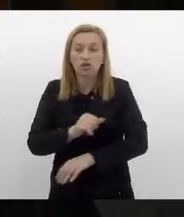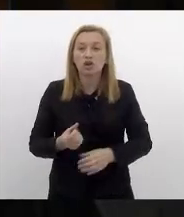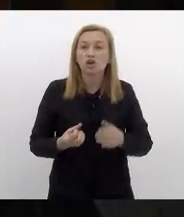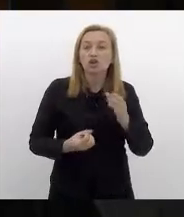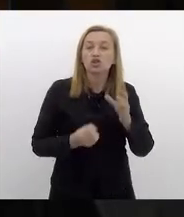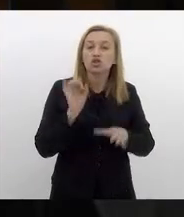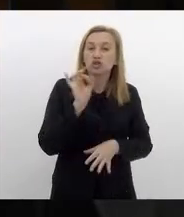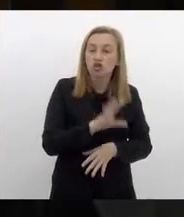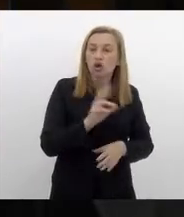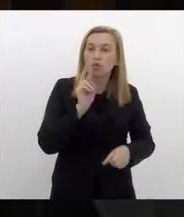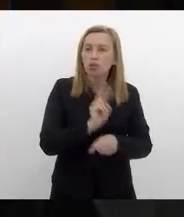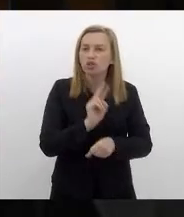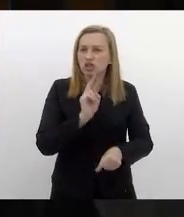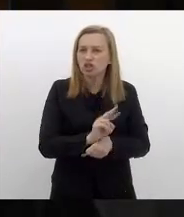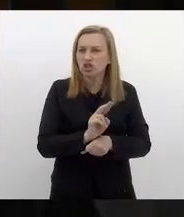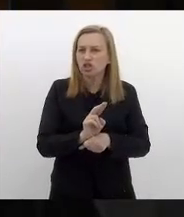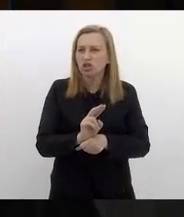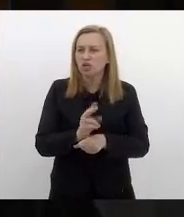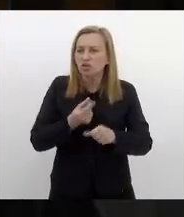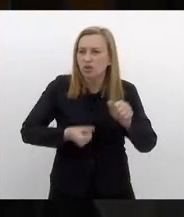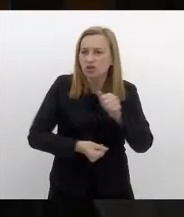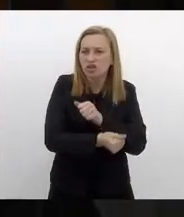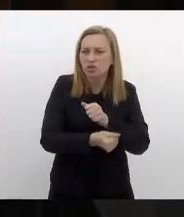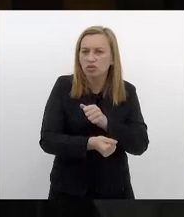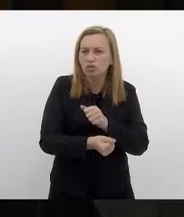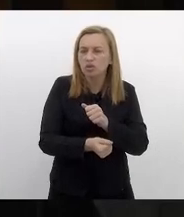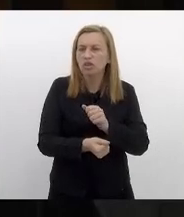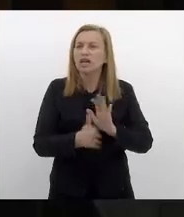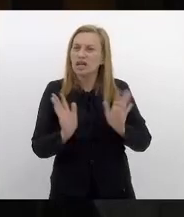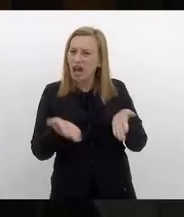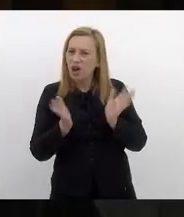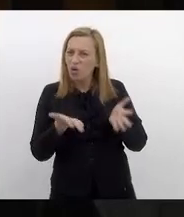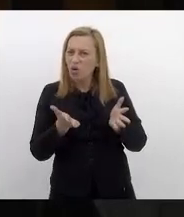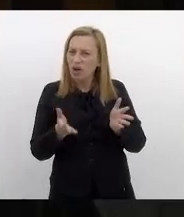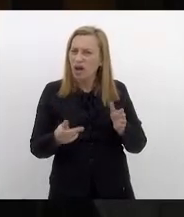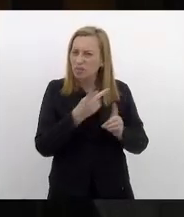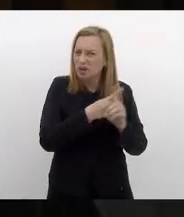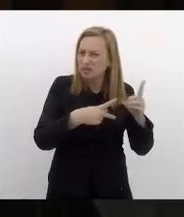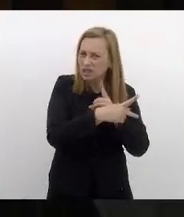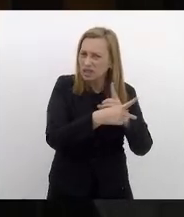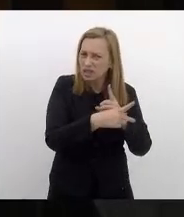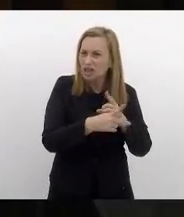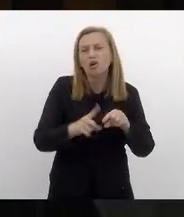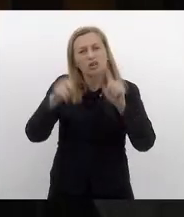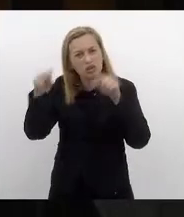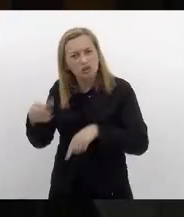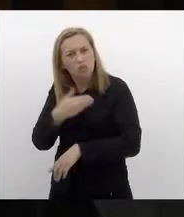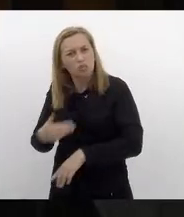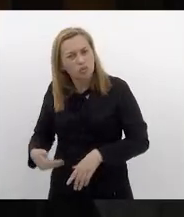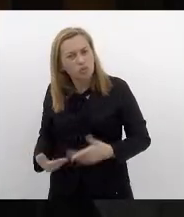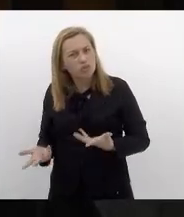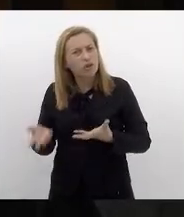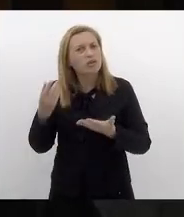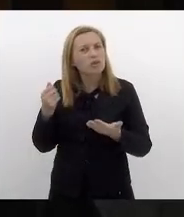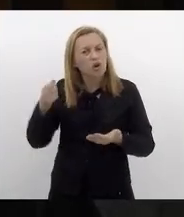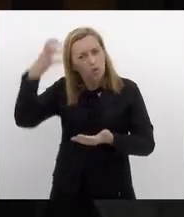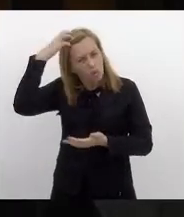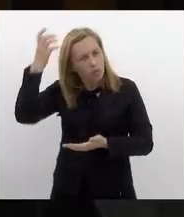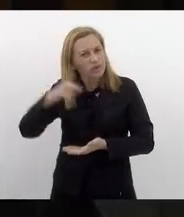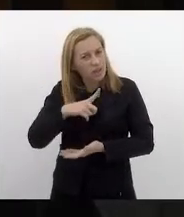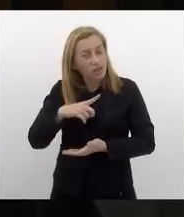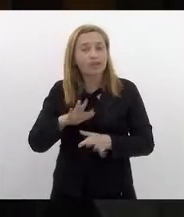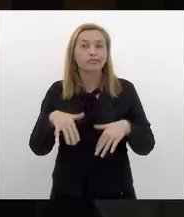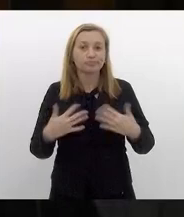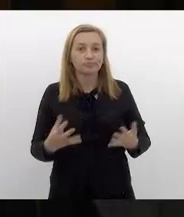os investidores, deixou a gente completamente desprotegido. E agora é a Previdência, é o servidor que vai pagar essa conta? E aí, deputada Tia Ju,